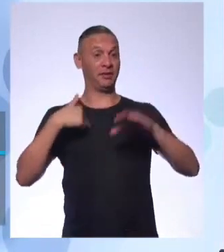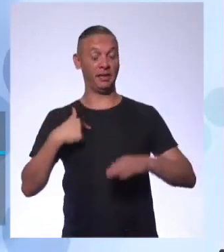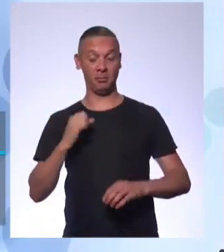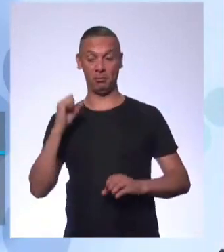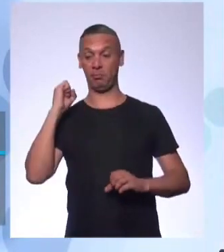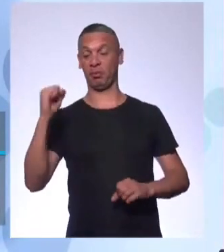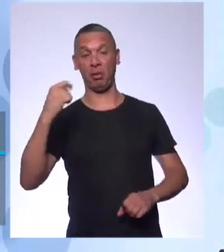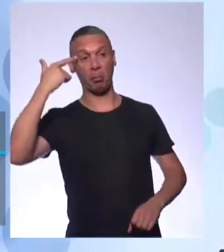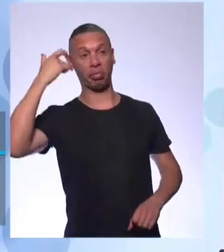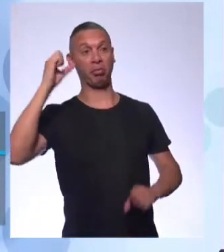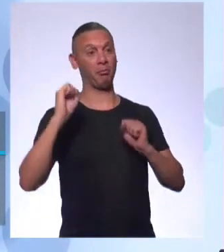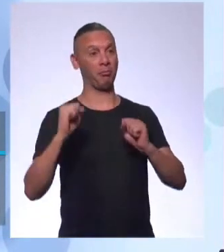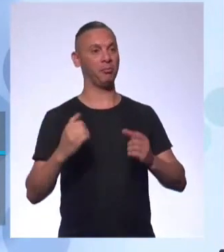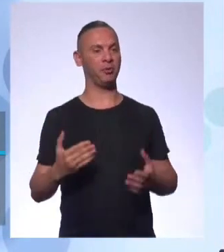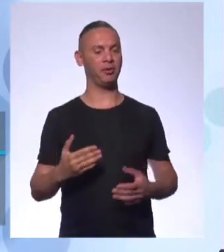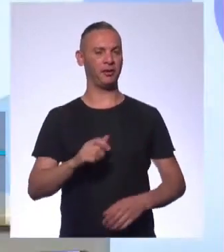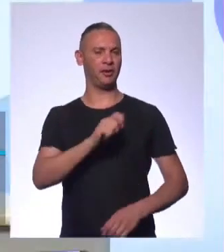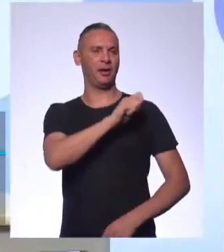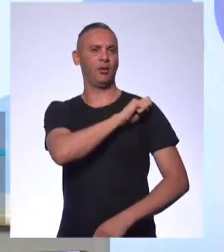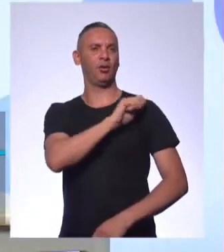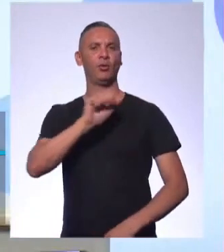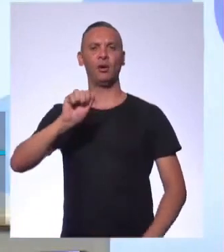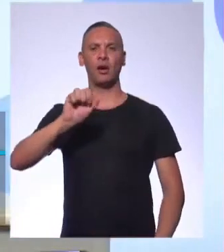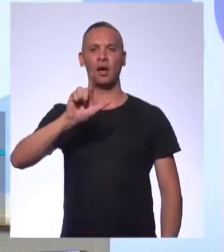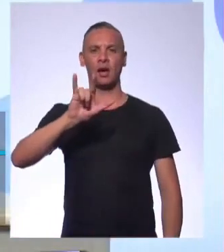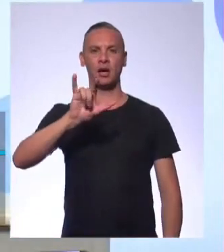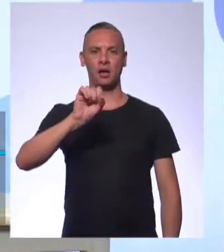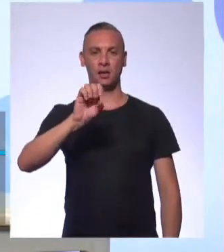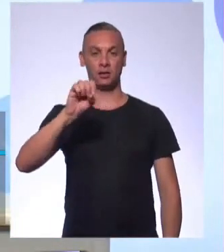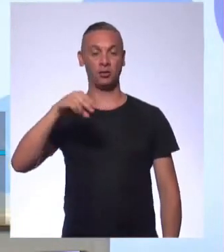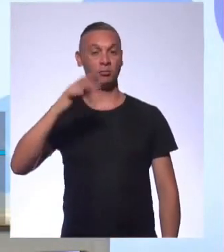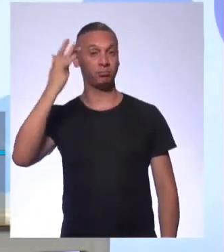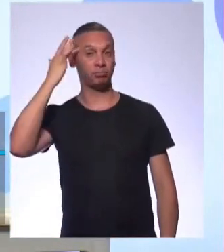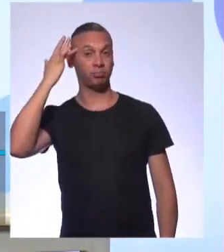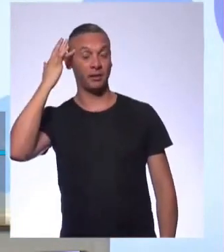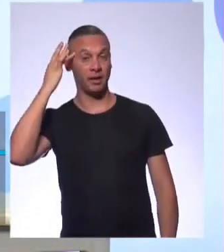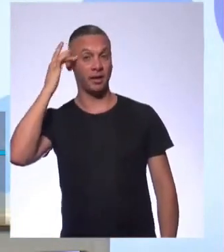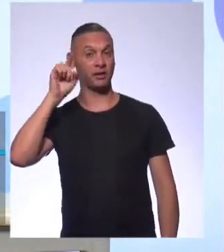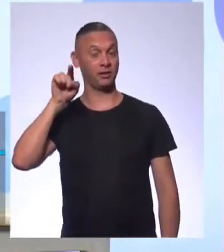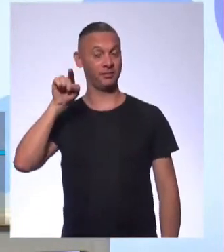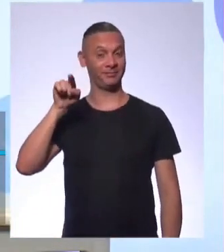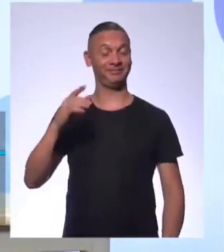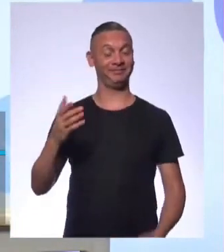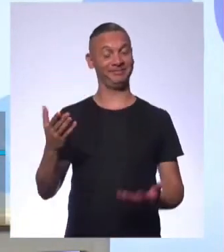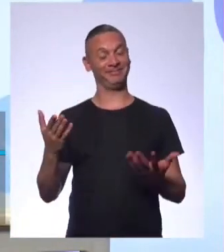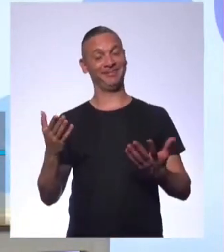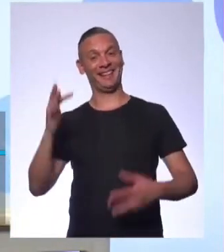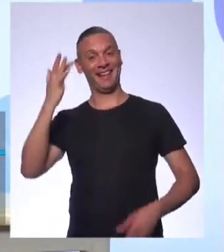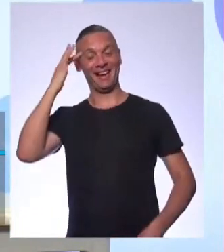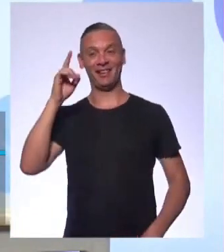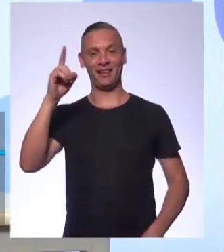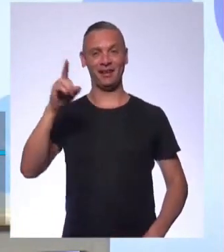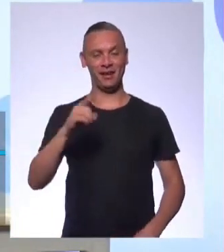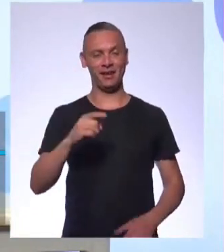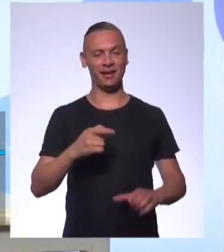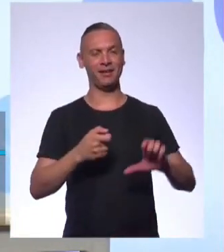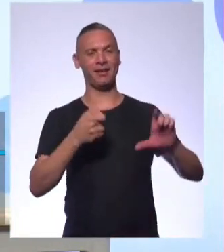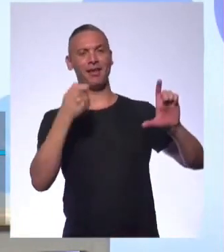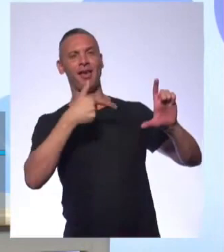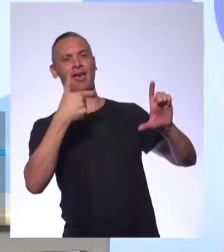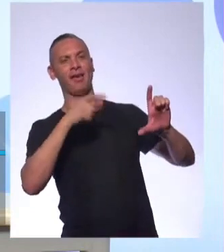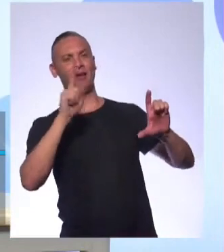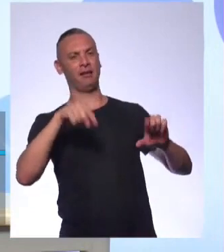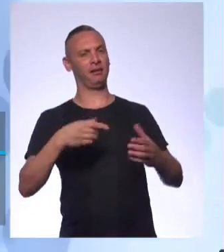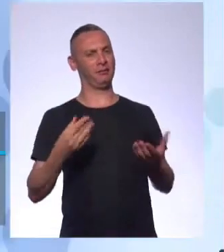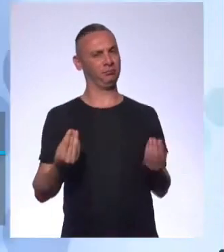um assassinato, né? Tem o aluno Alisson também que ele fala que ele acha que o aluno que ele está sendo irônico quando fala